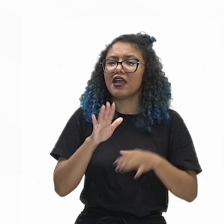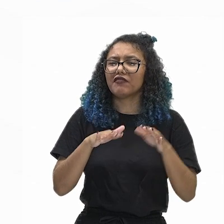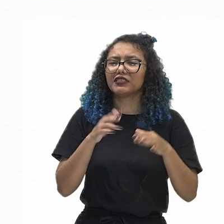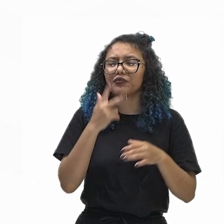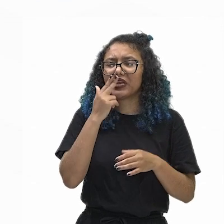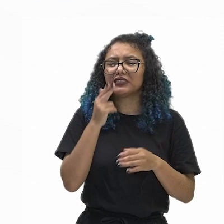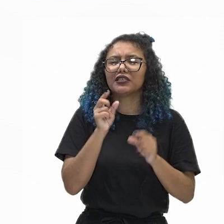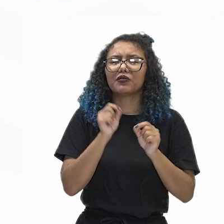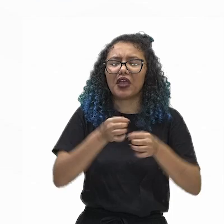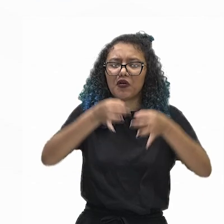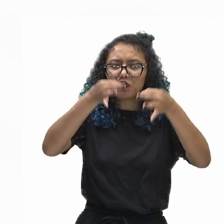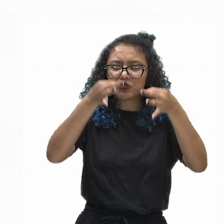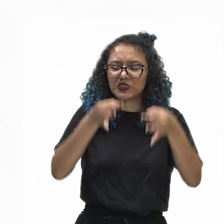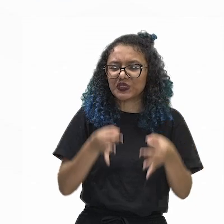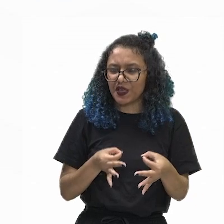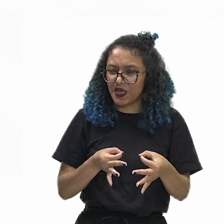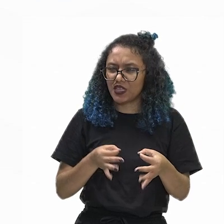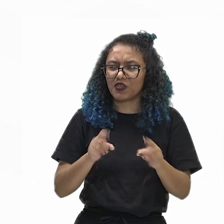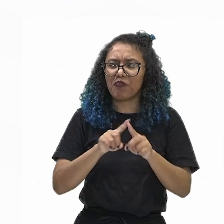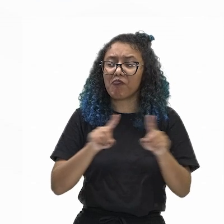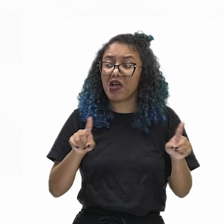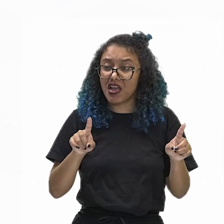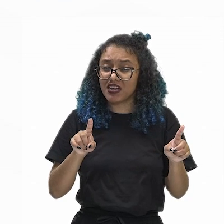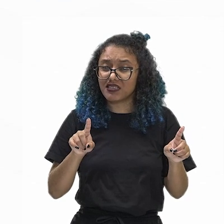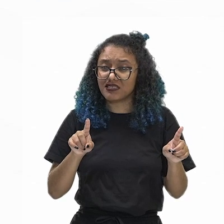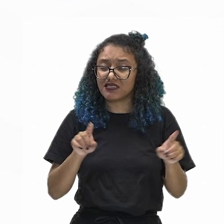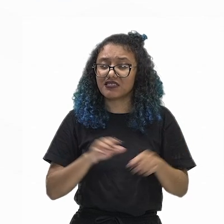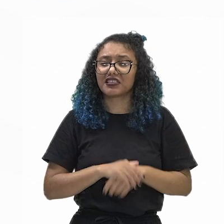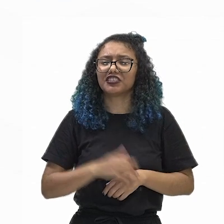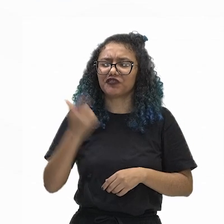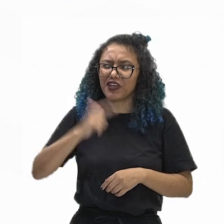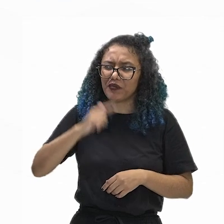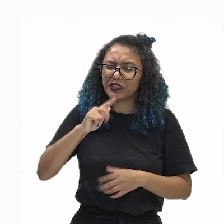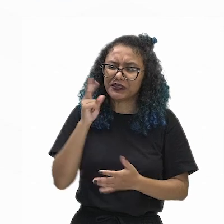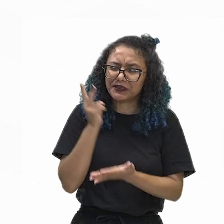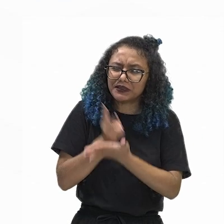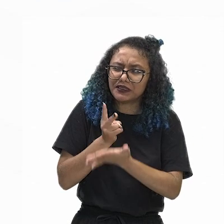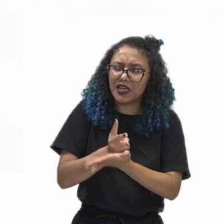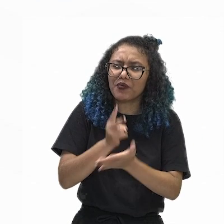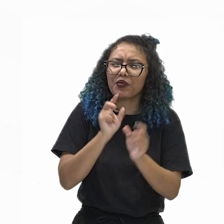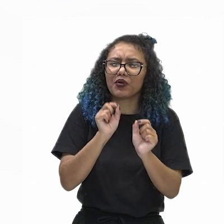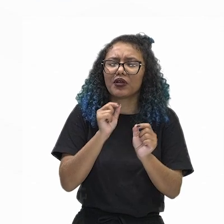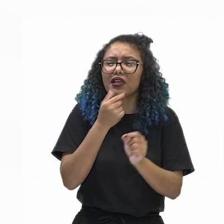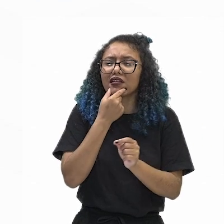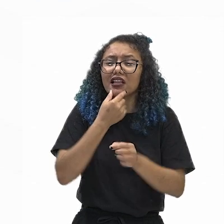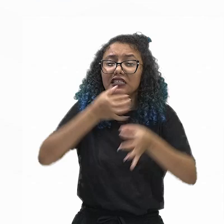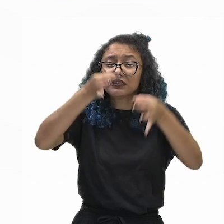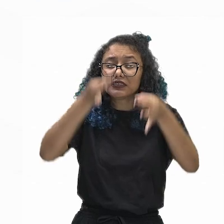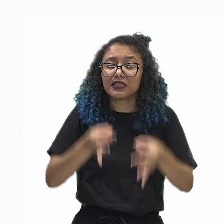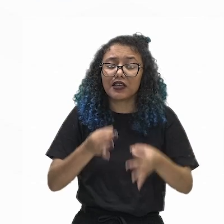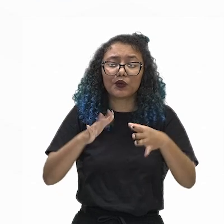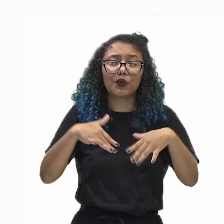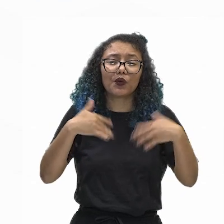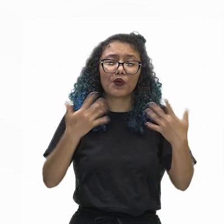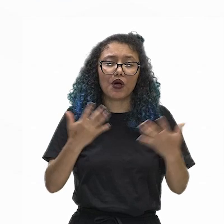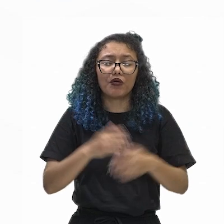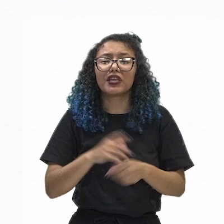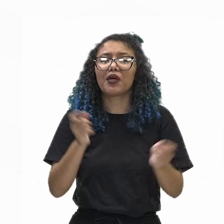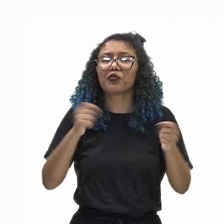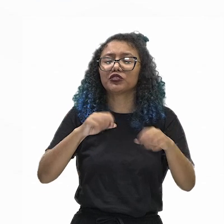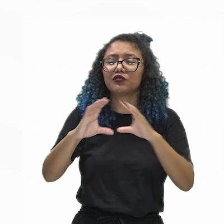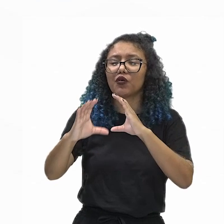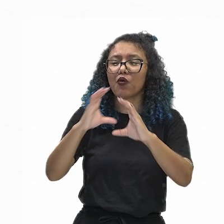forma correta de falar, mas como nós já falamos e vamos repetir muito, o inglês correto é aquele que dá